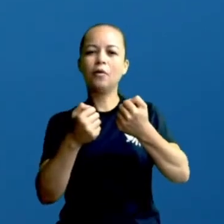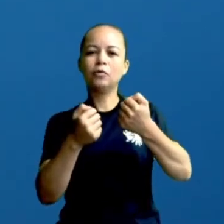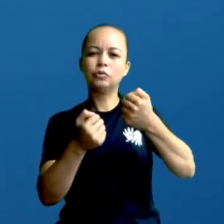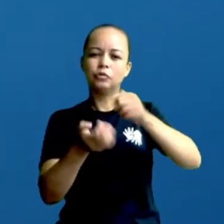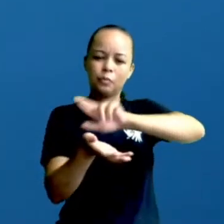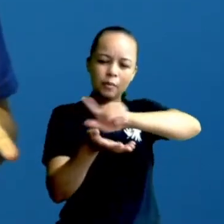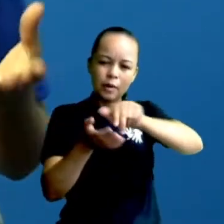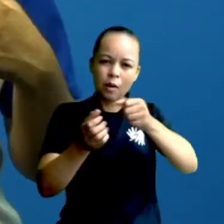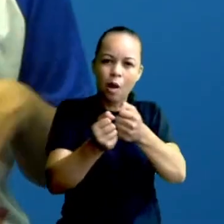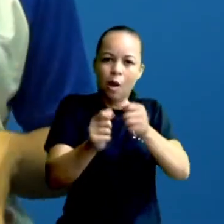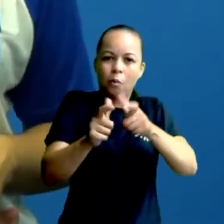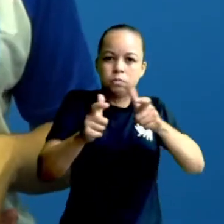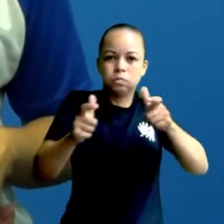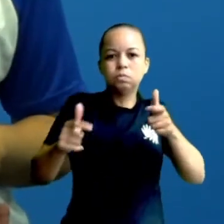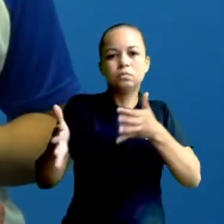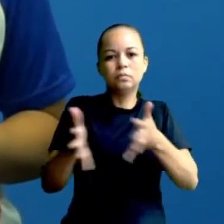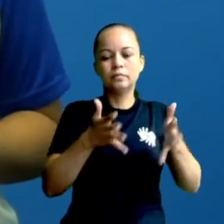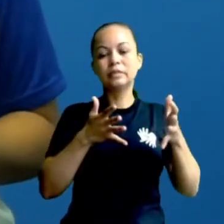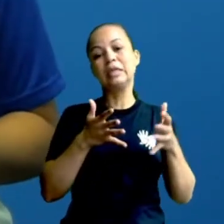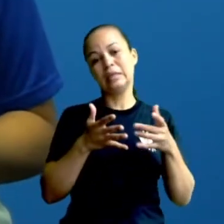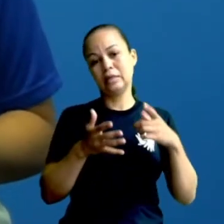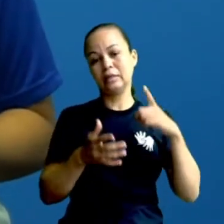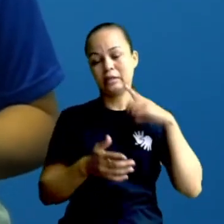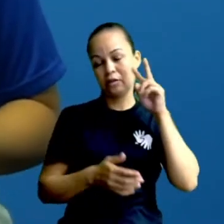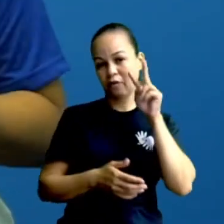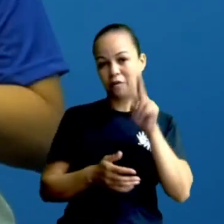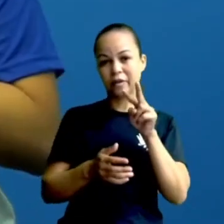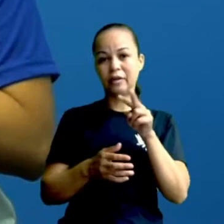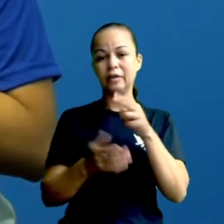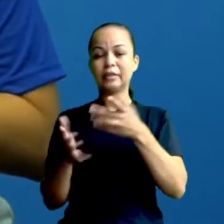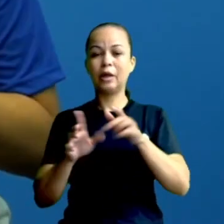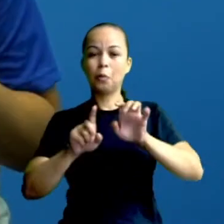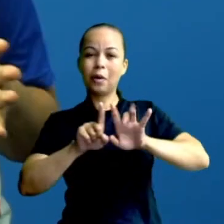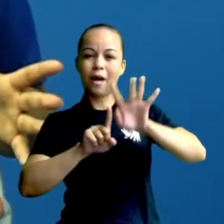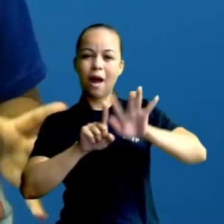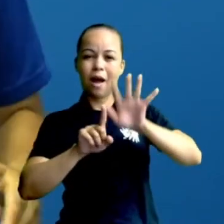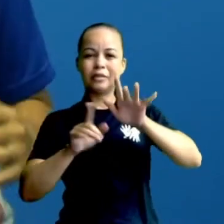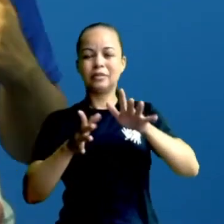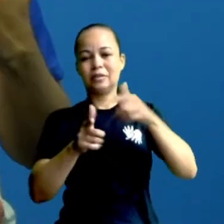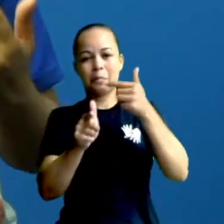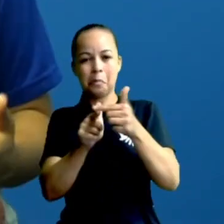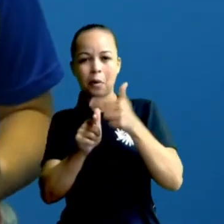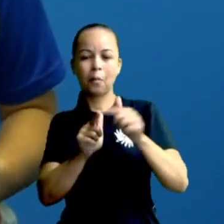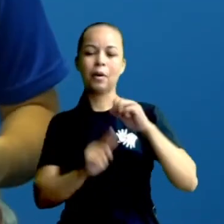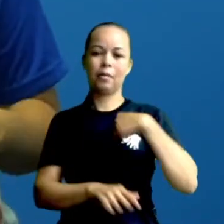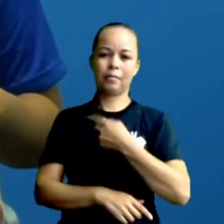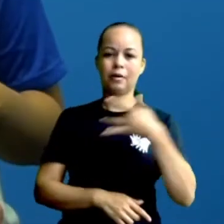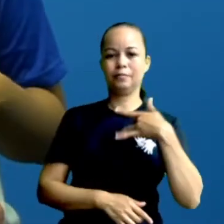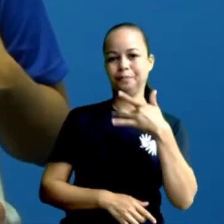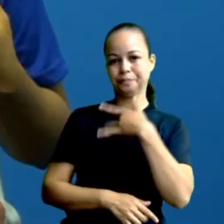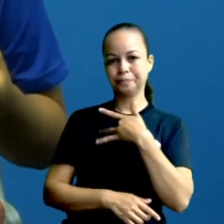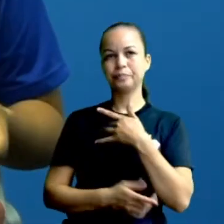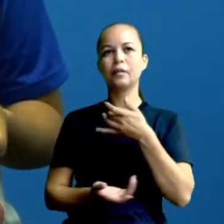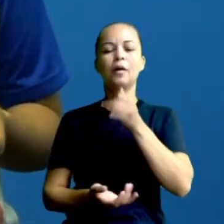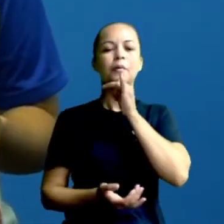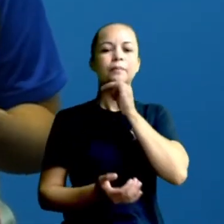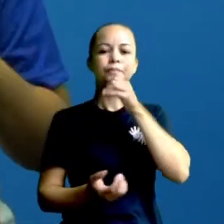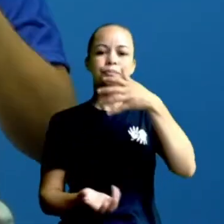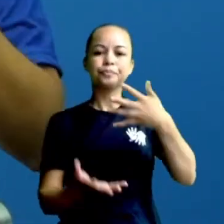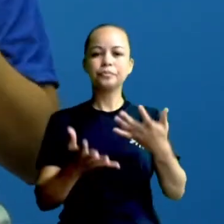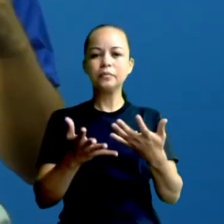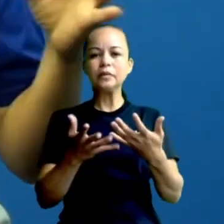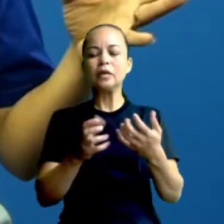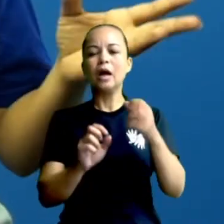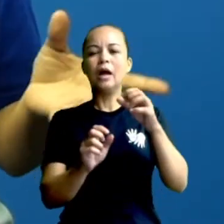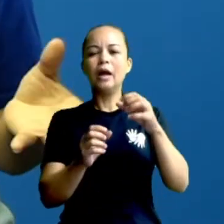né, tipos de gases que são prejudiciais para a nossa saúde. Então, quando a gente passa um carro aí, ele libera também essa questão do monóxido de